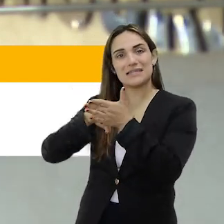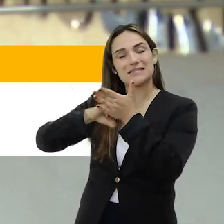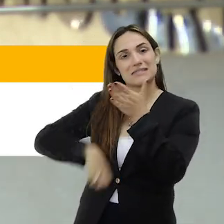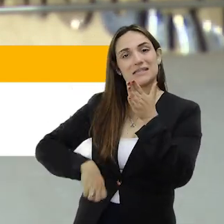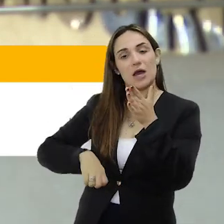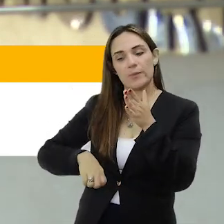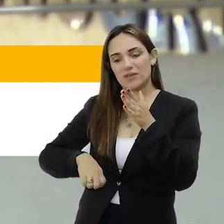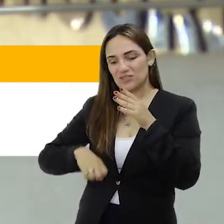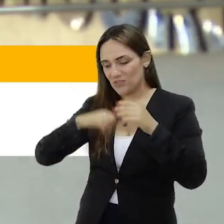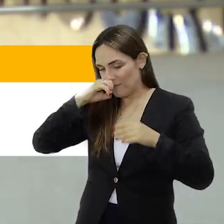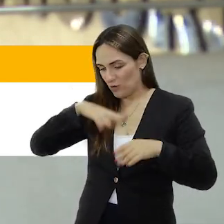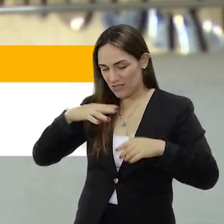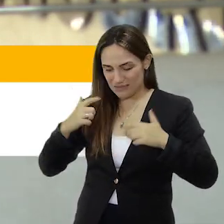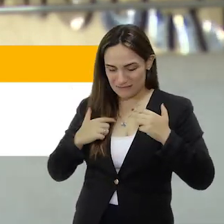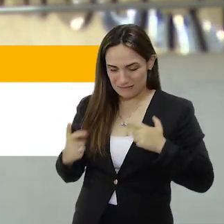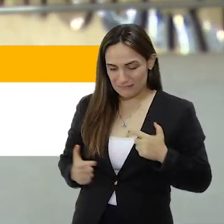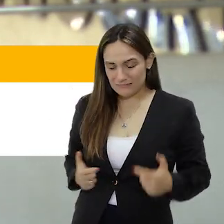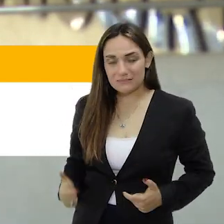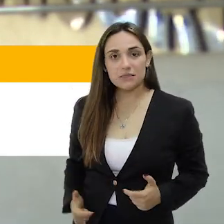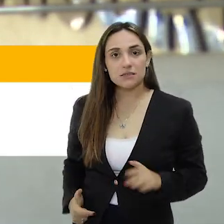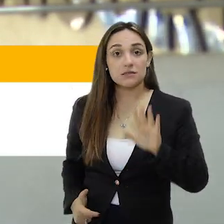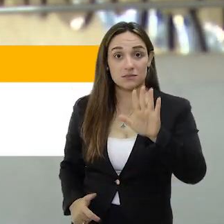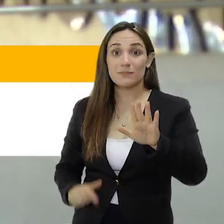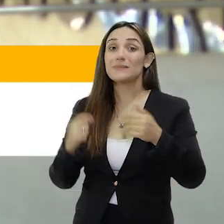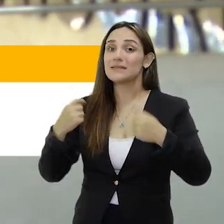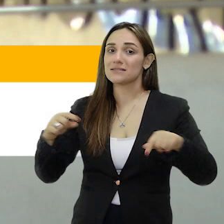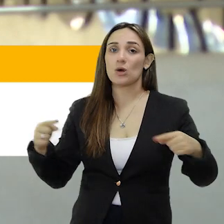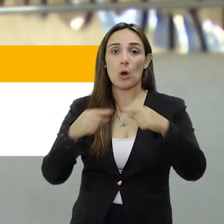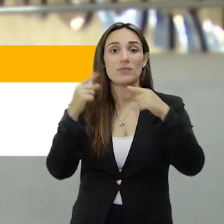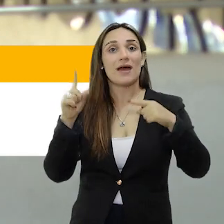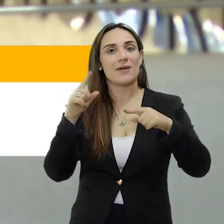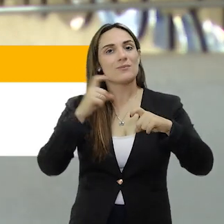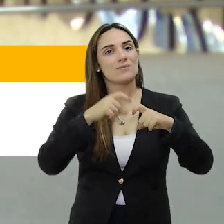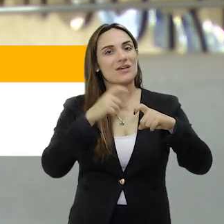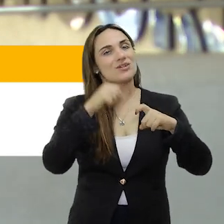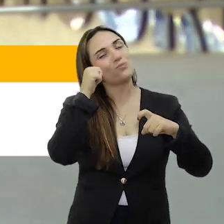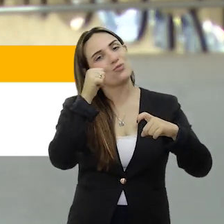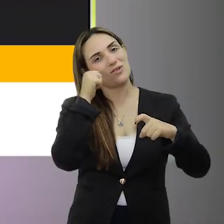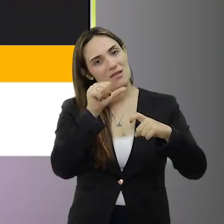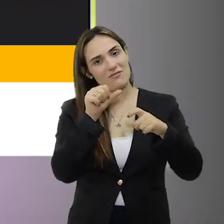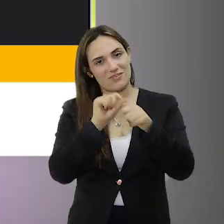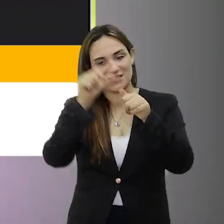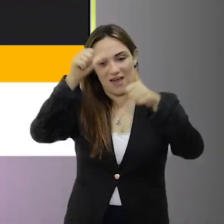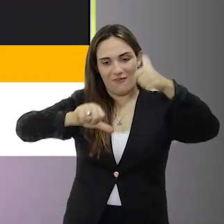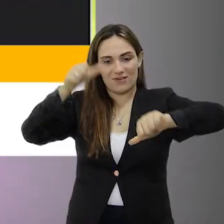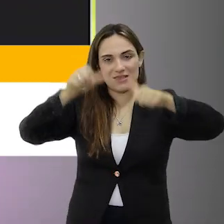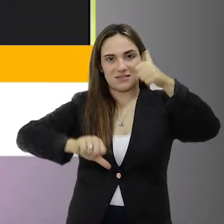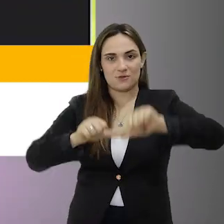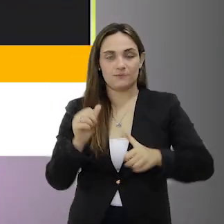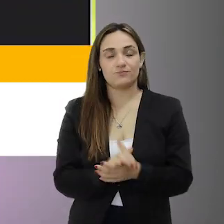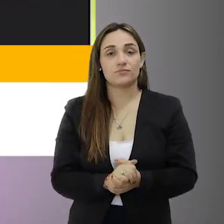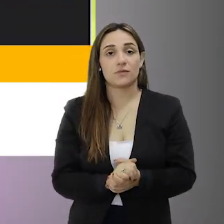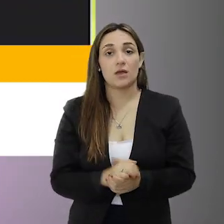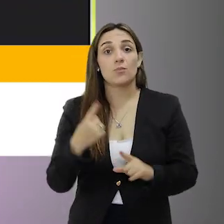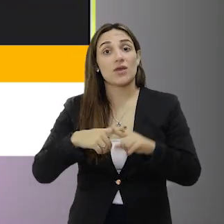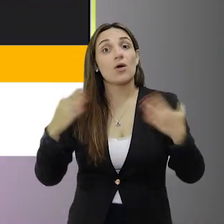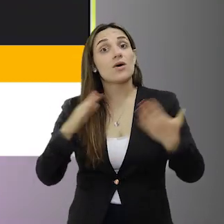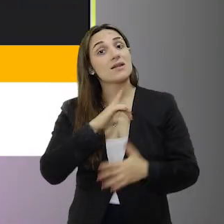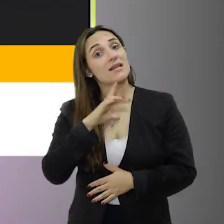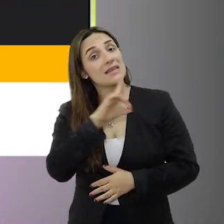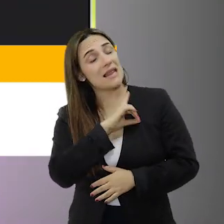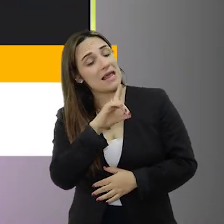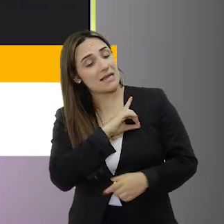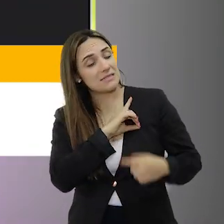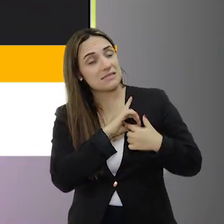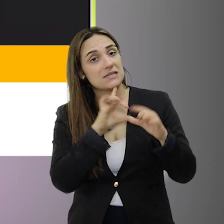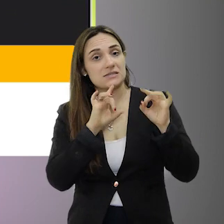corpo de delito ou outros exames periciais, seja atendida por outra mulher. Com o advento das delegacias especializadas